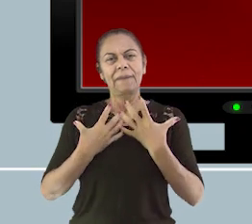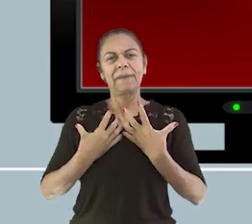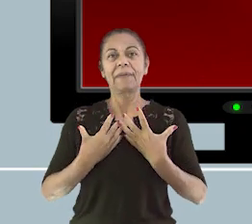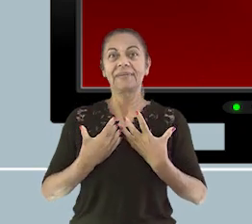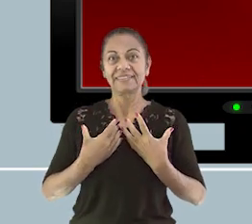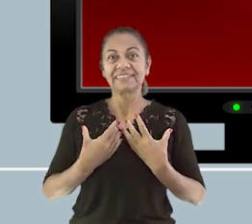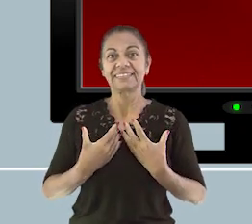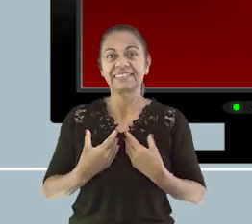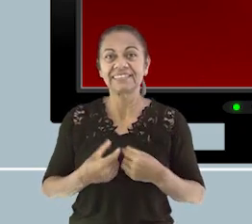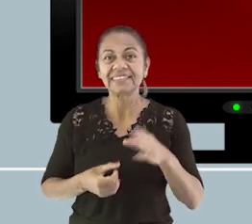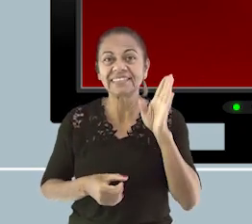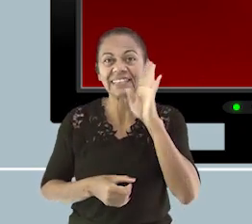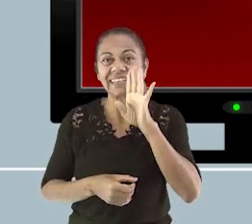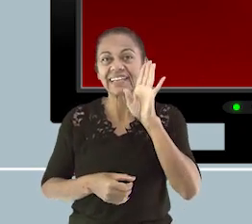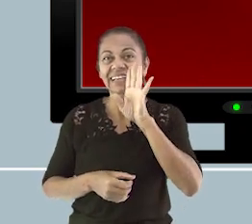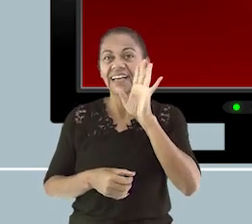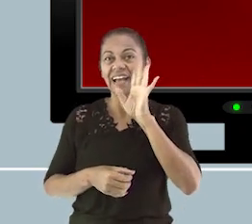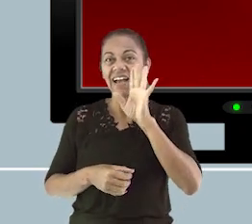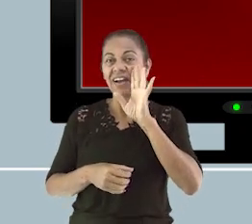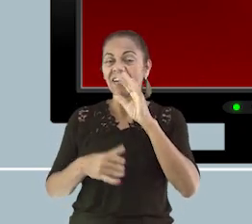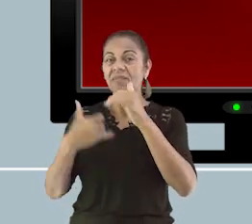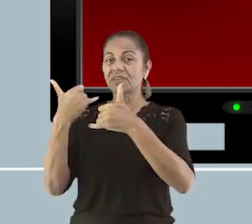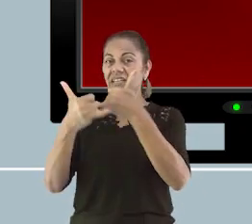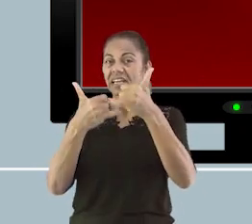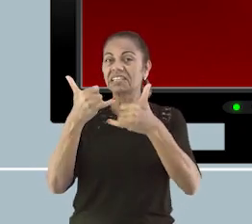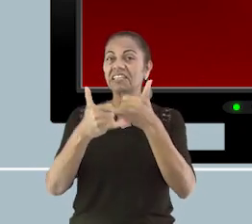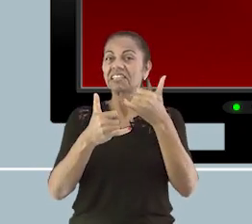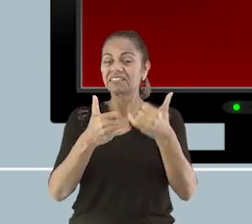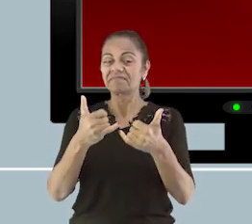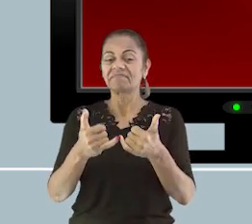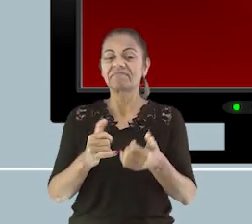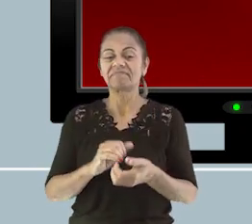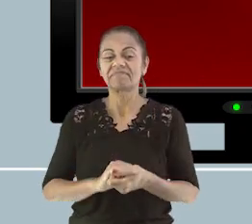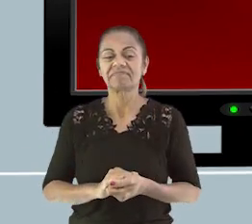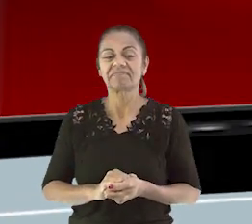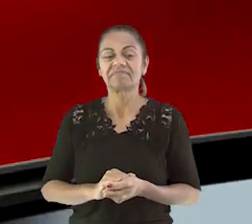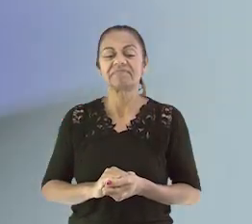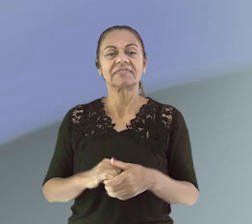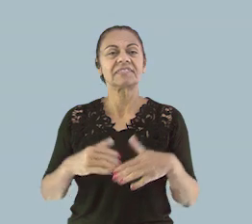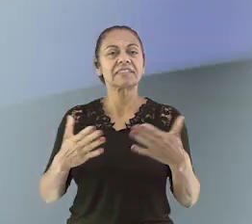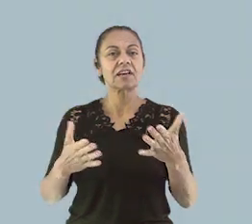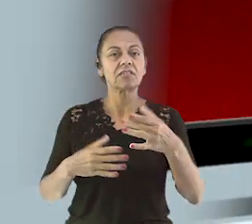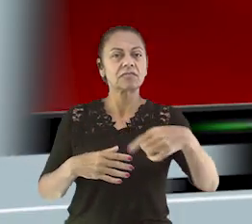Vamos. Isso. Viu que legal? Viu como funcionou a brincadeira?